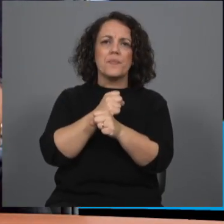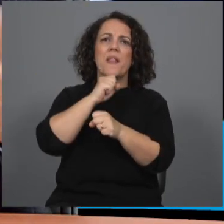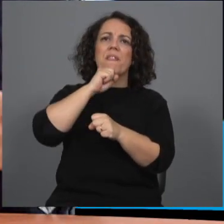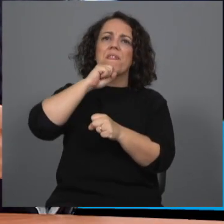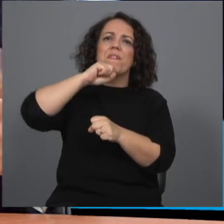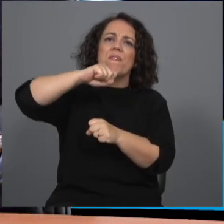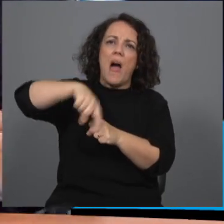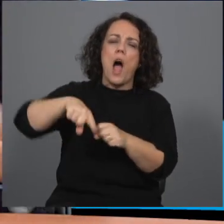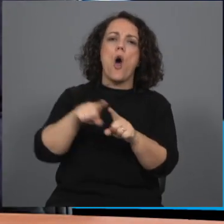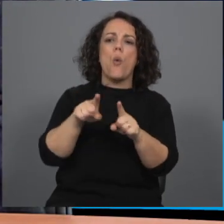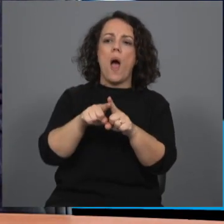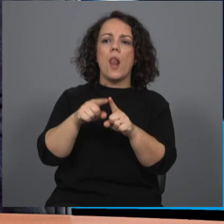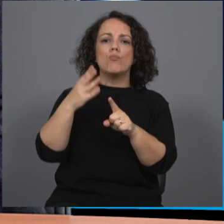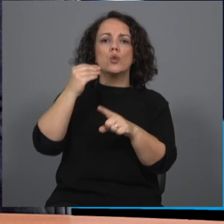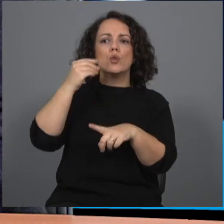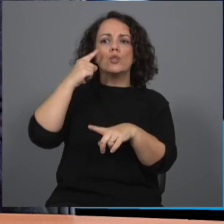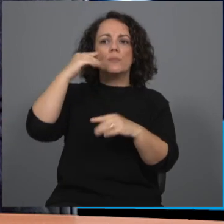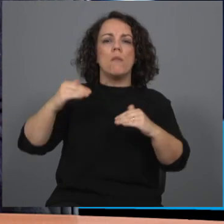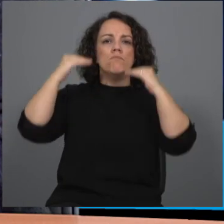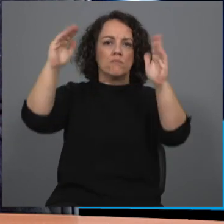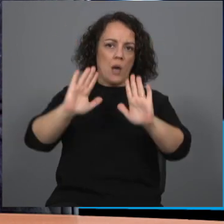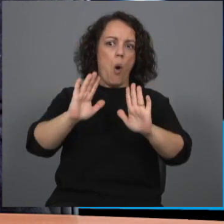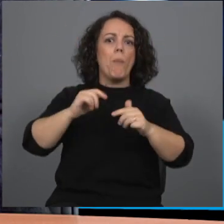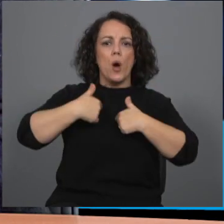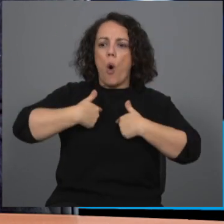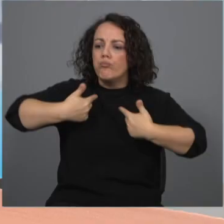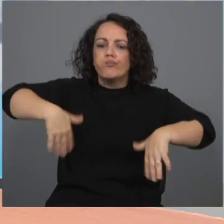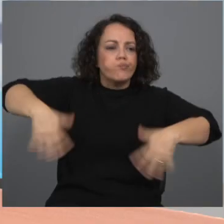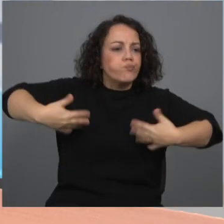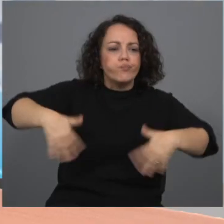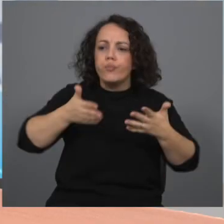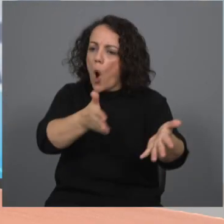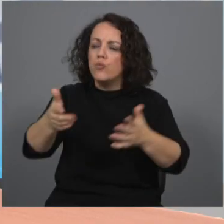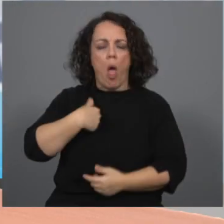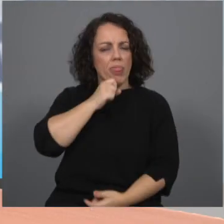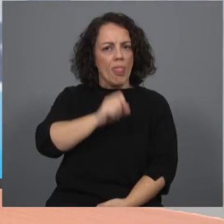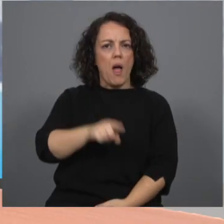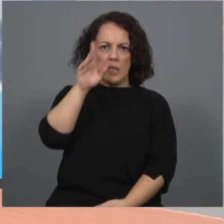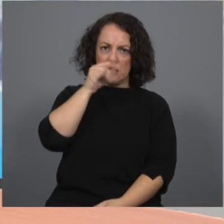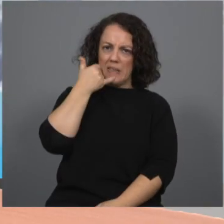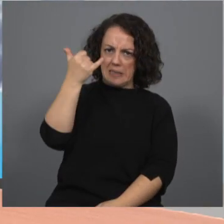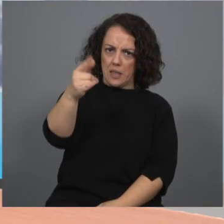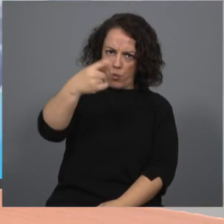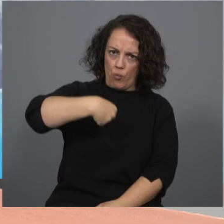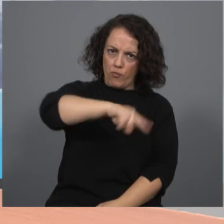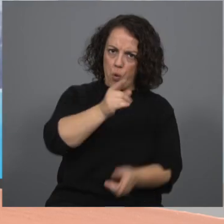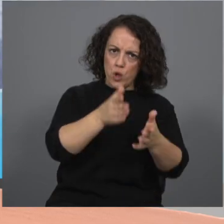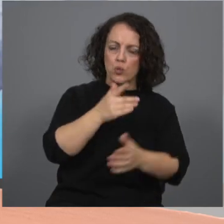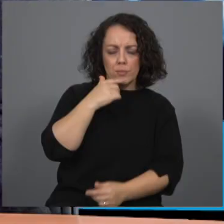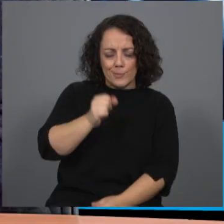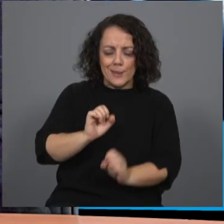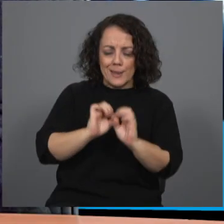não muito qualificada que eu estou pronto a poder... Se receber uma chamada... Absolutamente. Aí vai para essa linha também de ajuda.